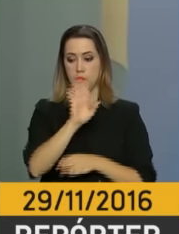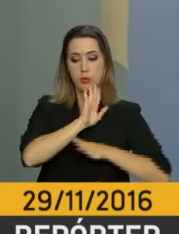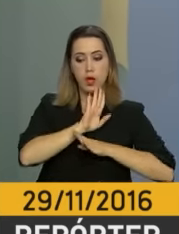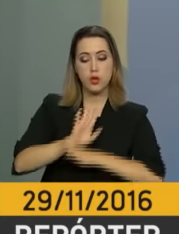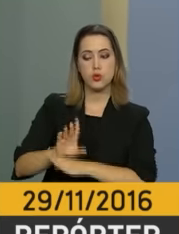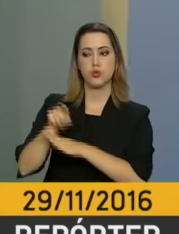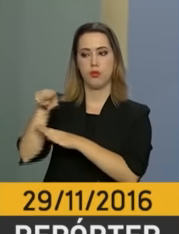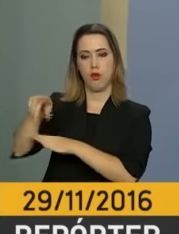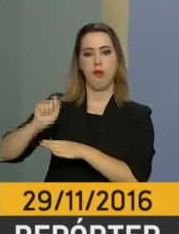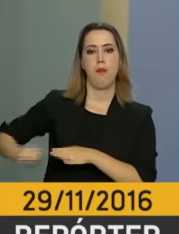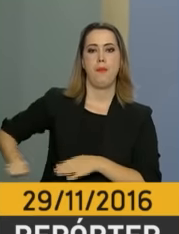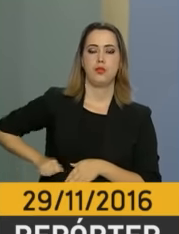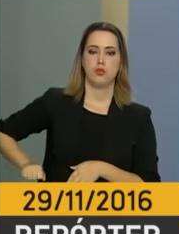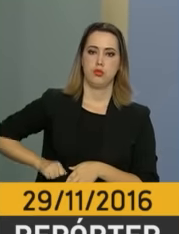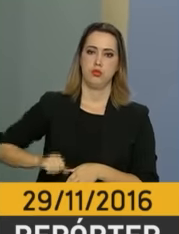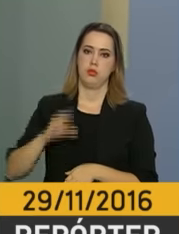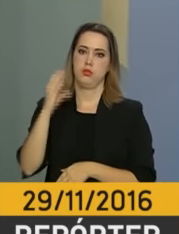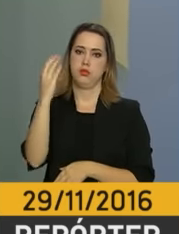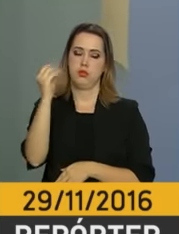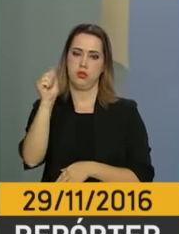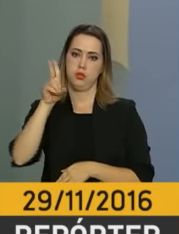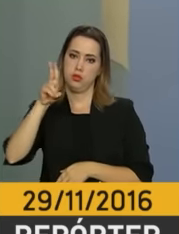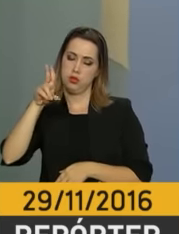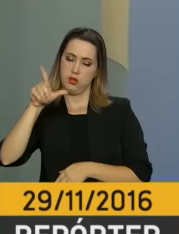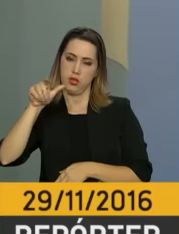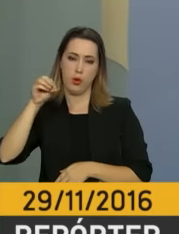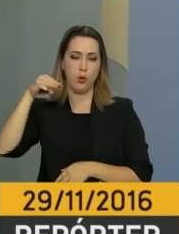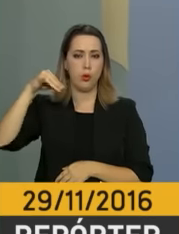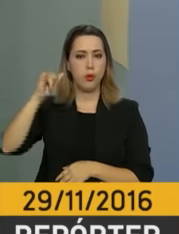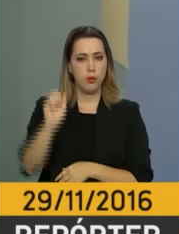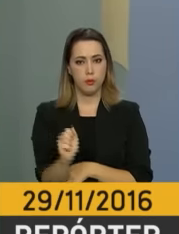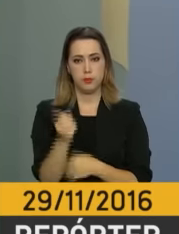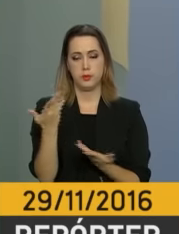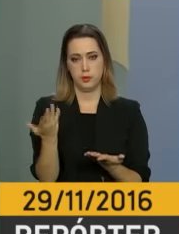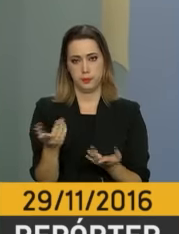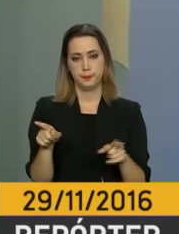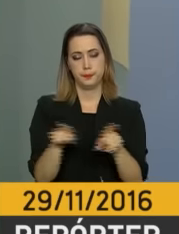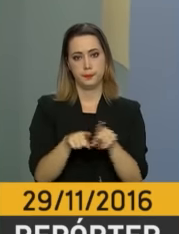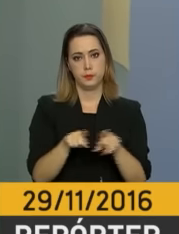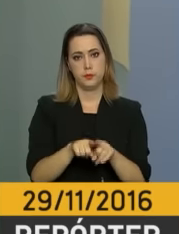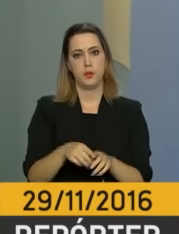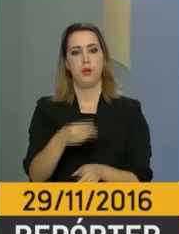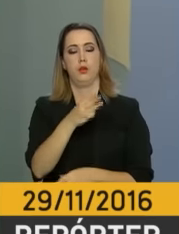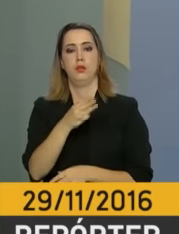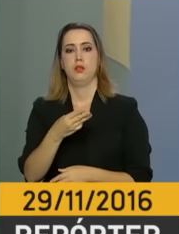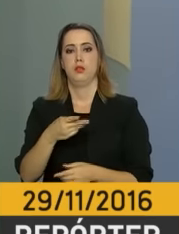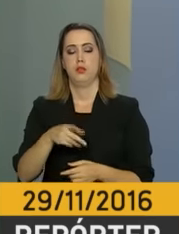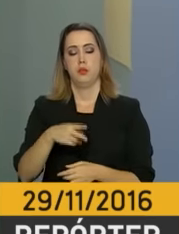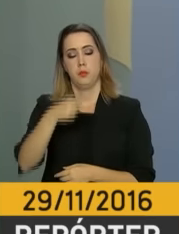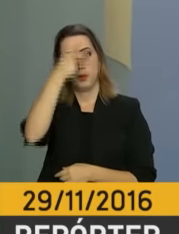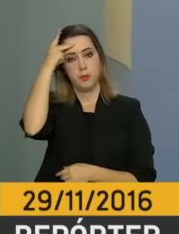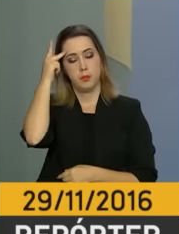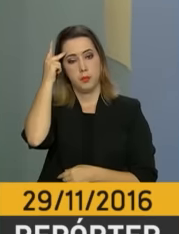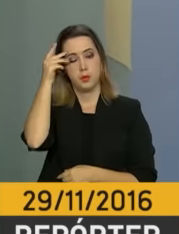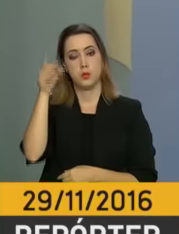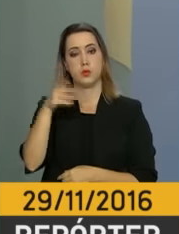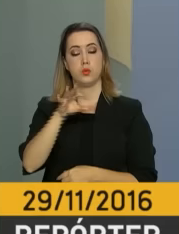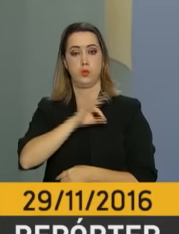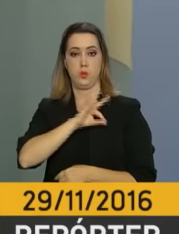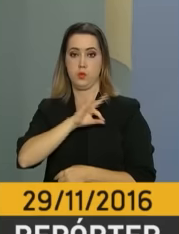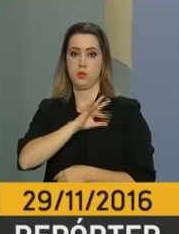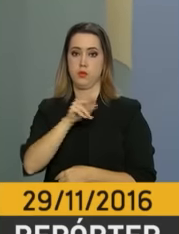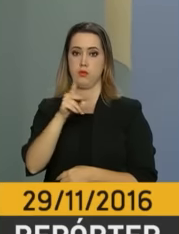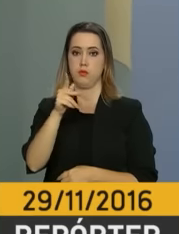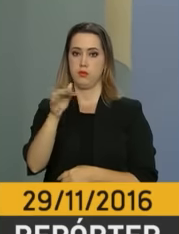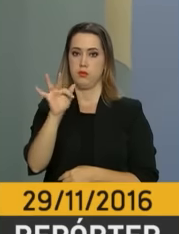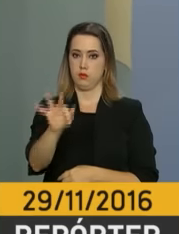da Embaixada Brasileira na Colômbia, que já foi deslocada a Medellín, além de membros da Polícia Federal, funcionários dos Ministérios